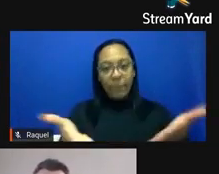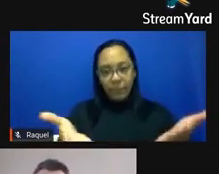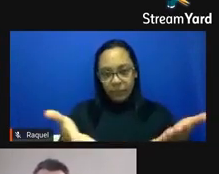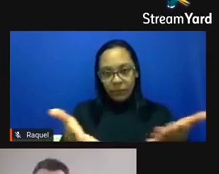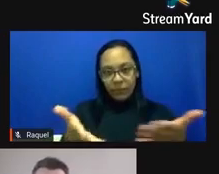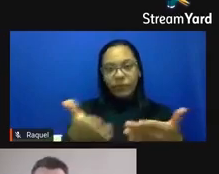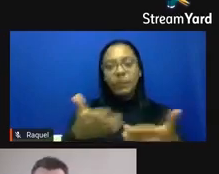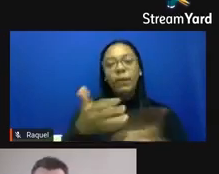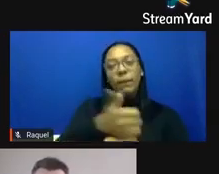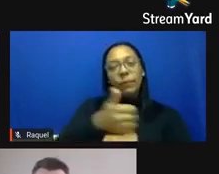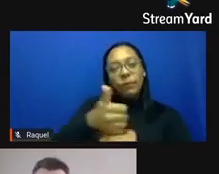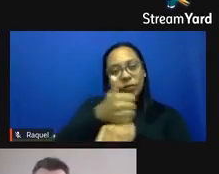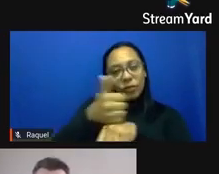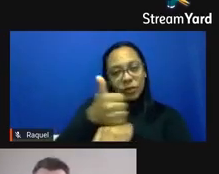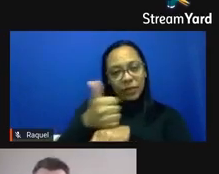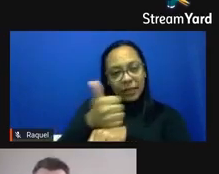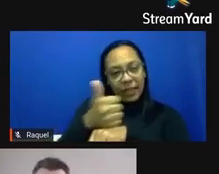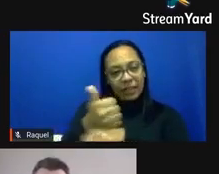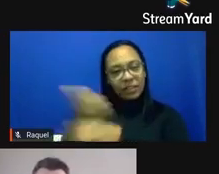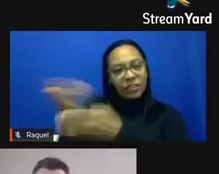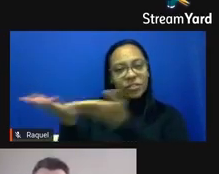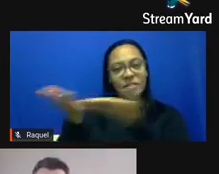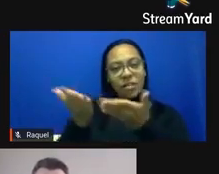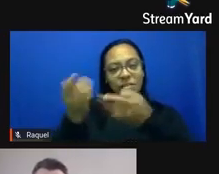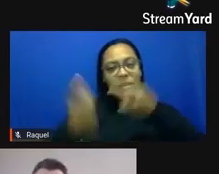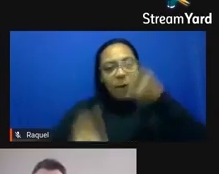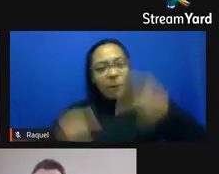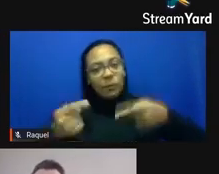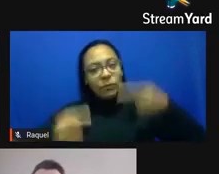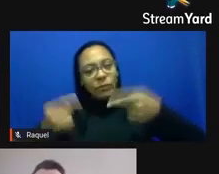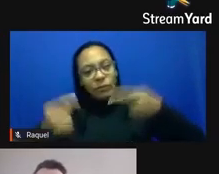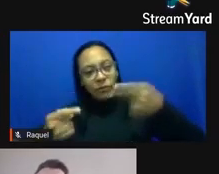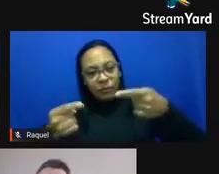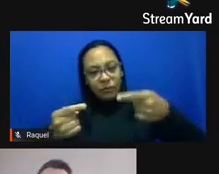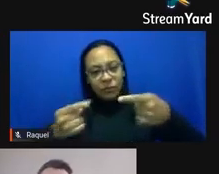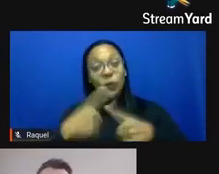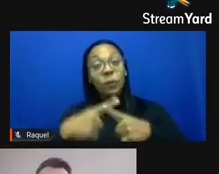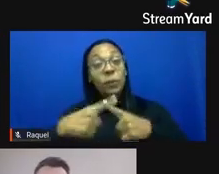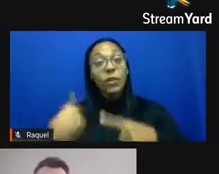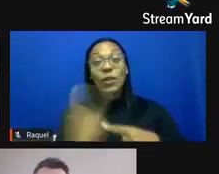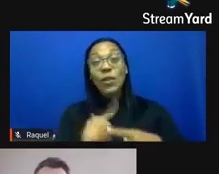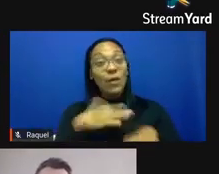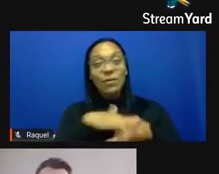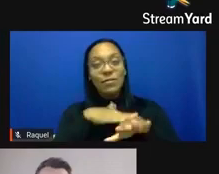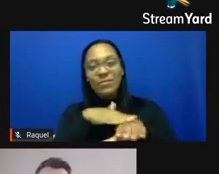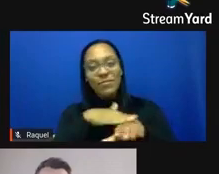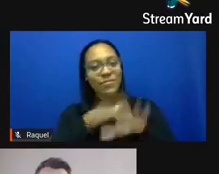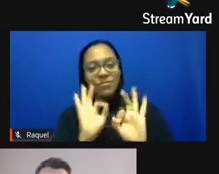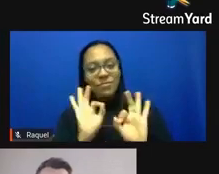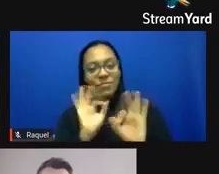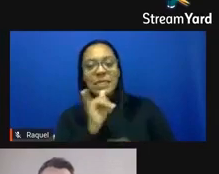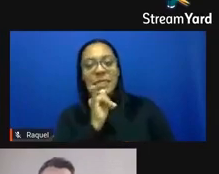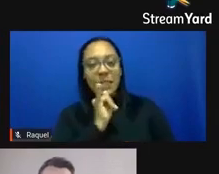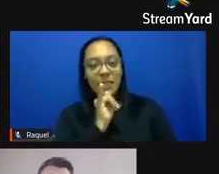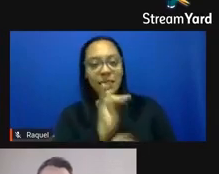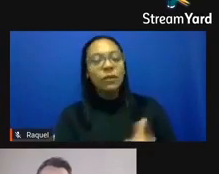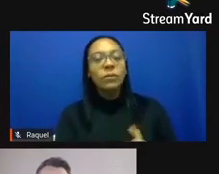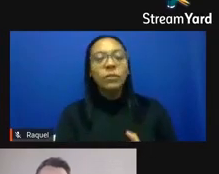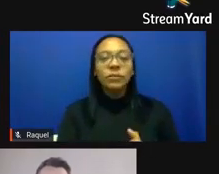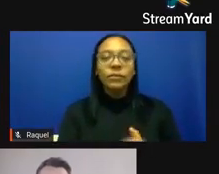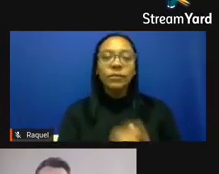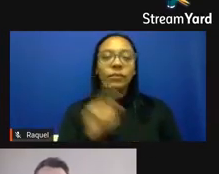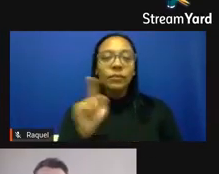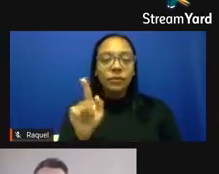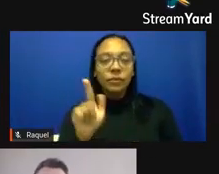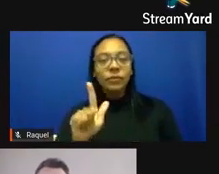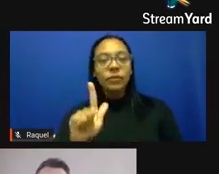trazer isso para o debate, porque nós não conversamos entre nós sobre esse assunto. Então, por exemplo, a Gabriele está no